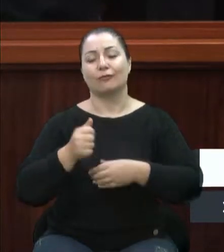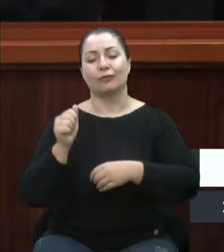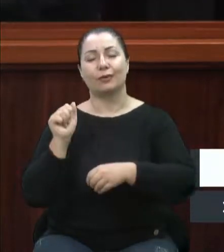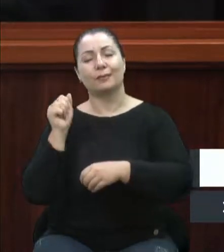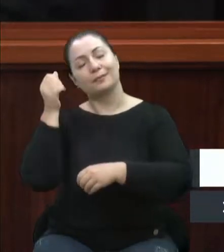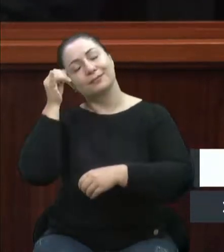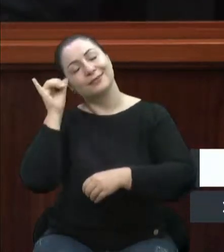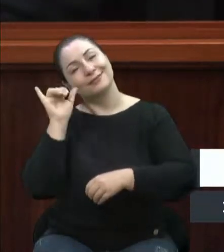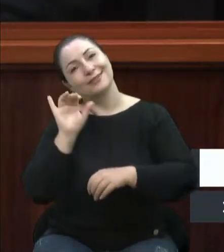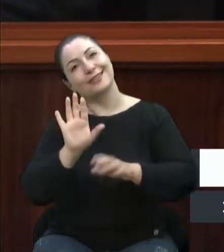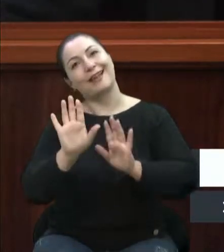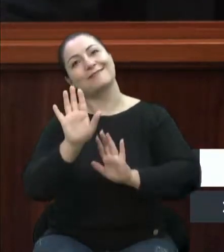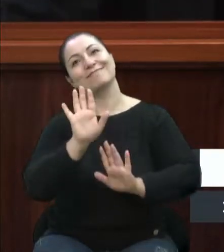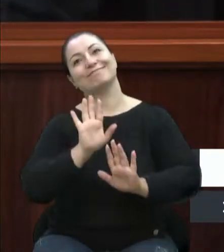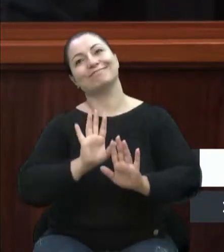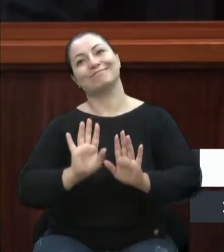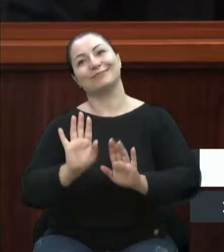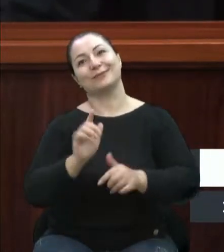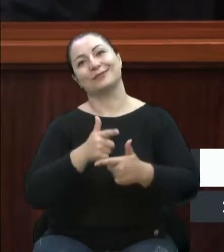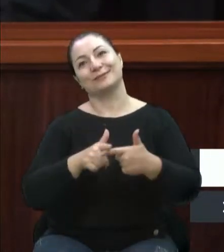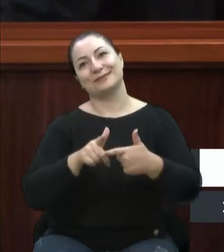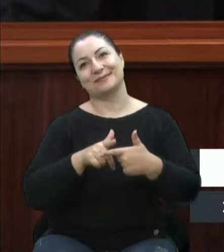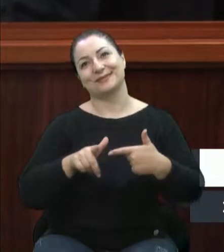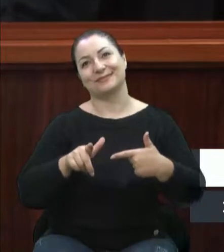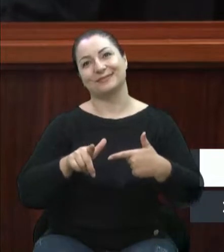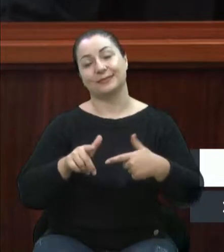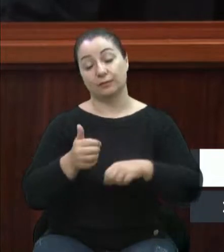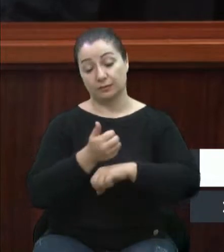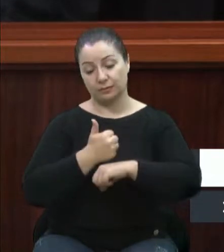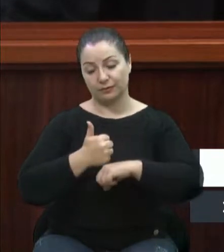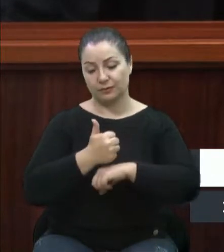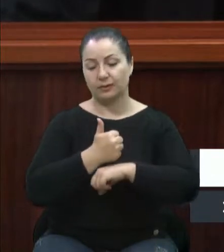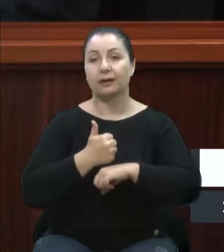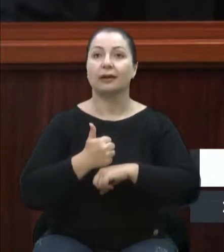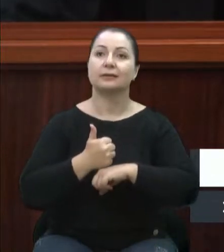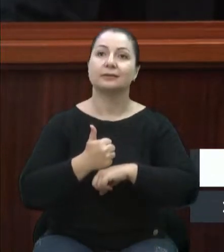prevenção. Os agentes comunitários e de combate a endemias